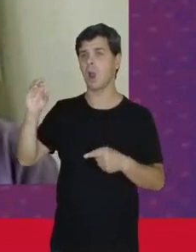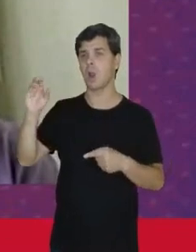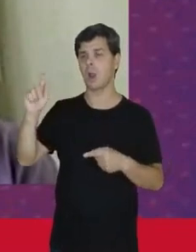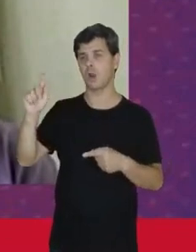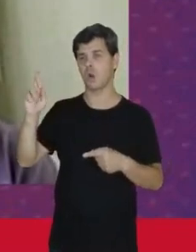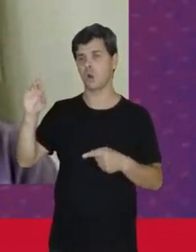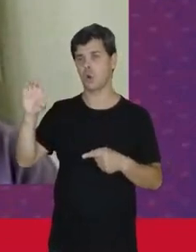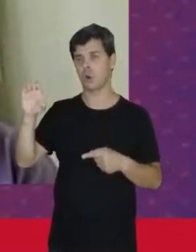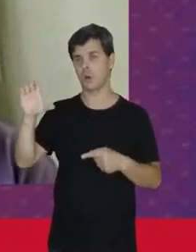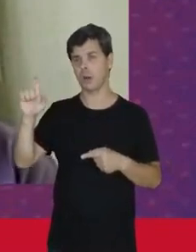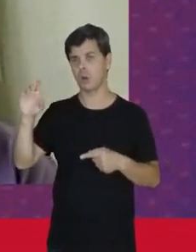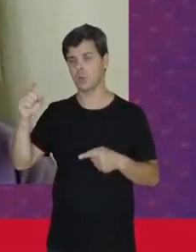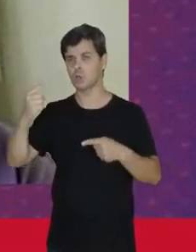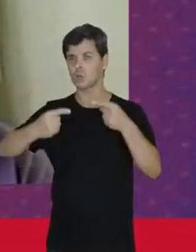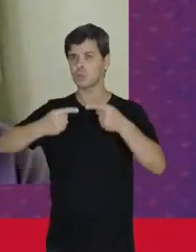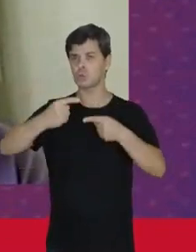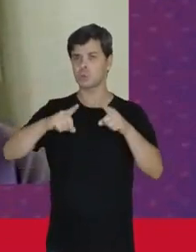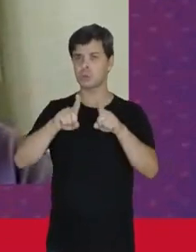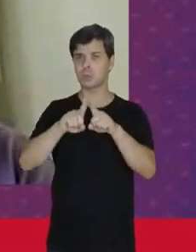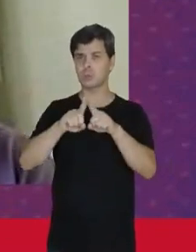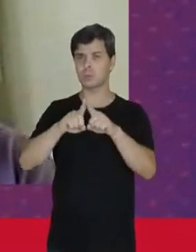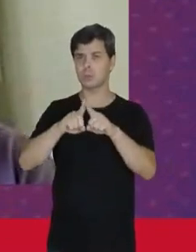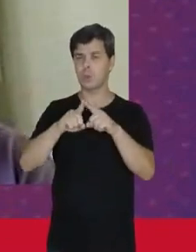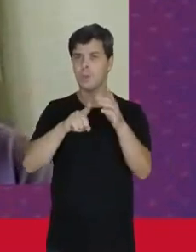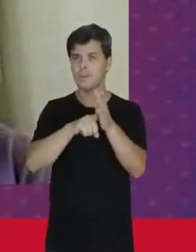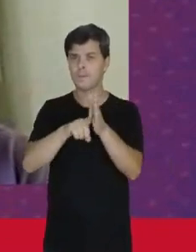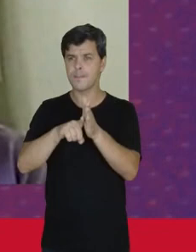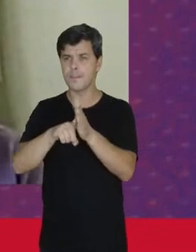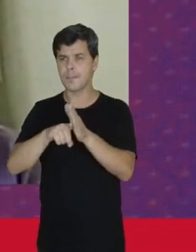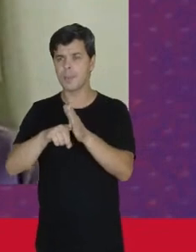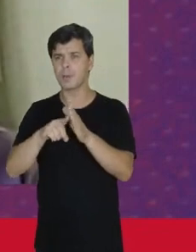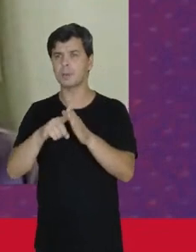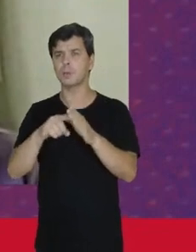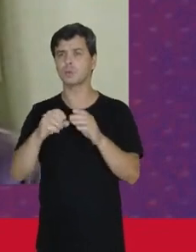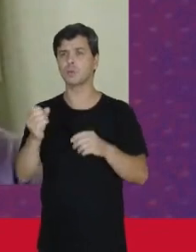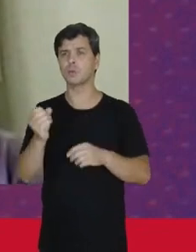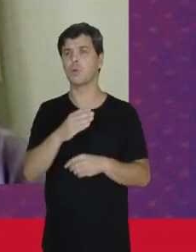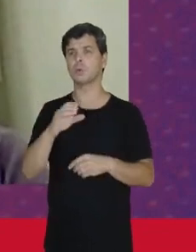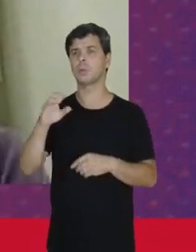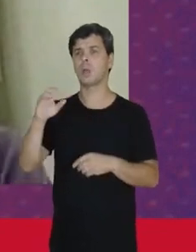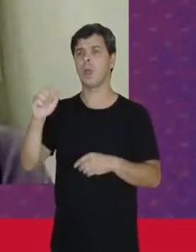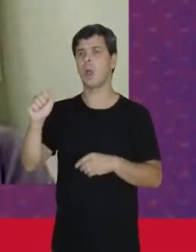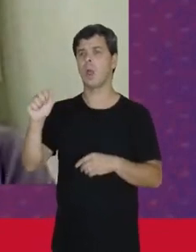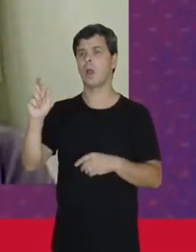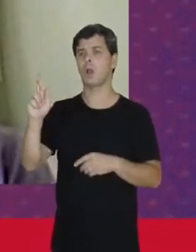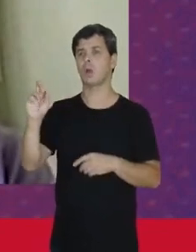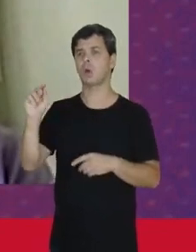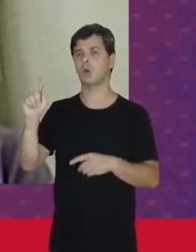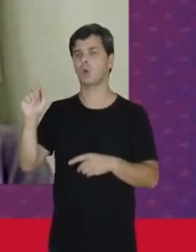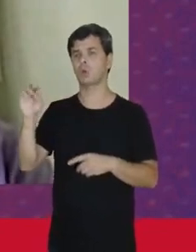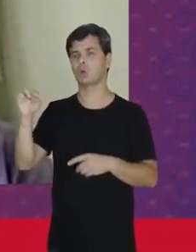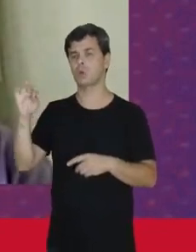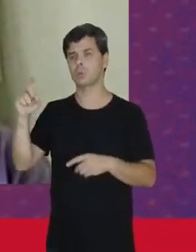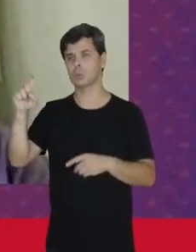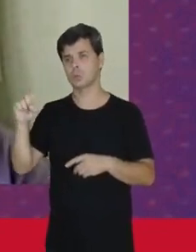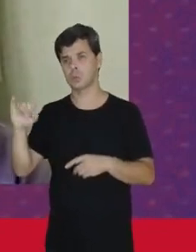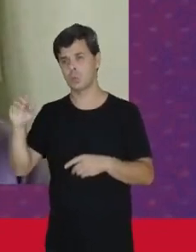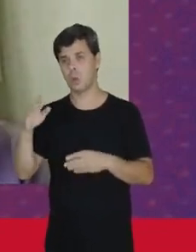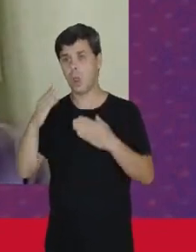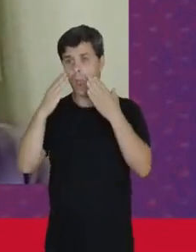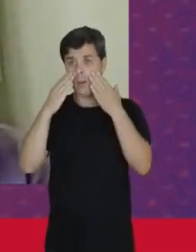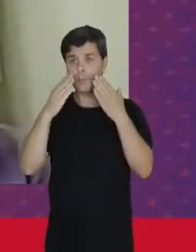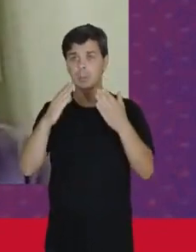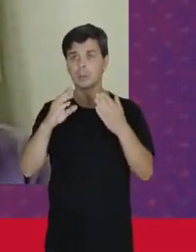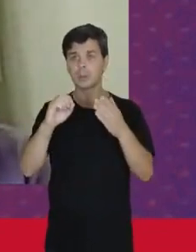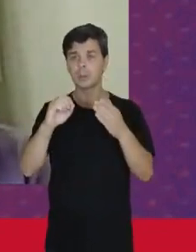agroecologia e também discutir um pouco, trazer alguns dados em relação aos agrotóxicos, mas também, principalmente, apresentar